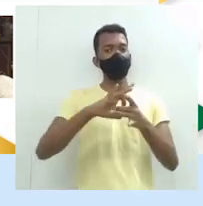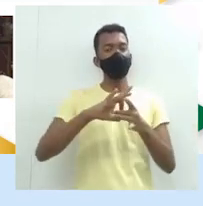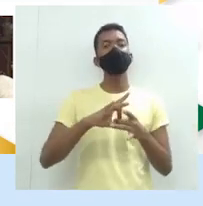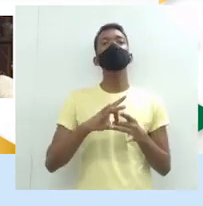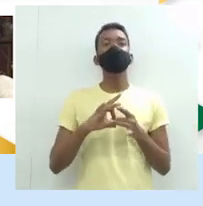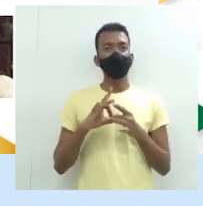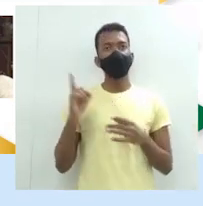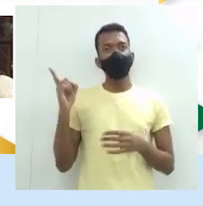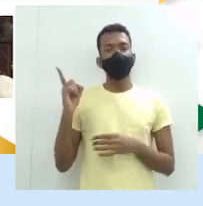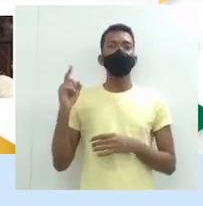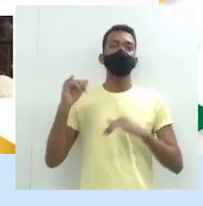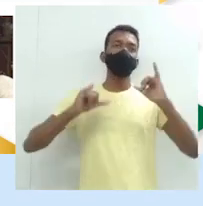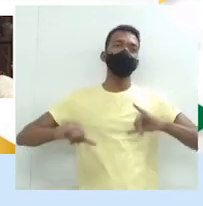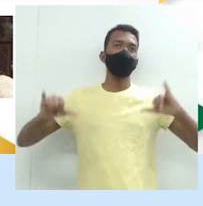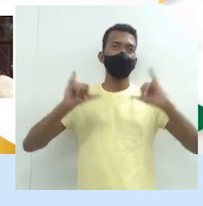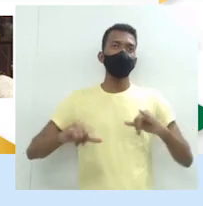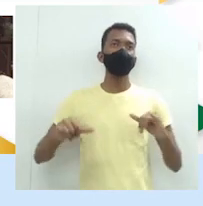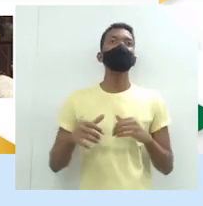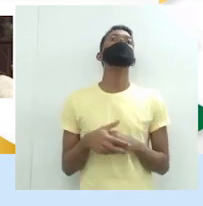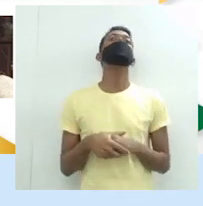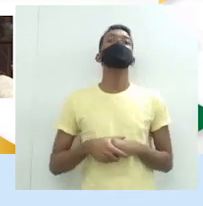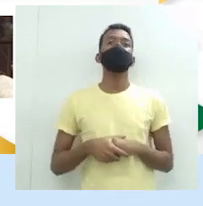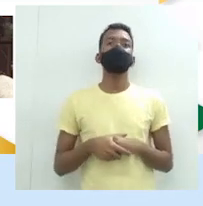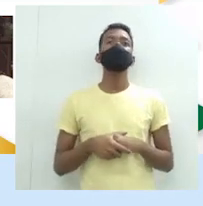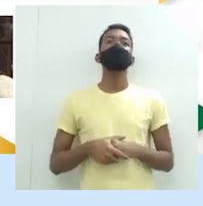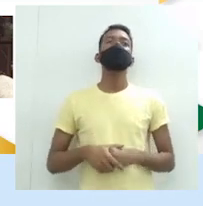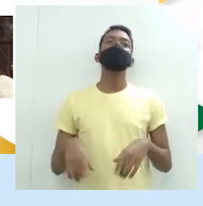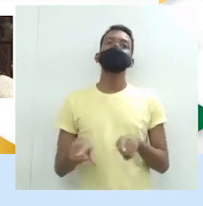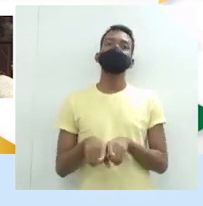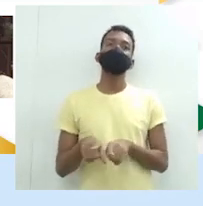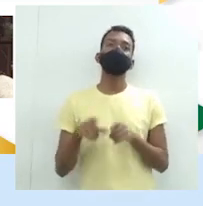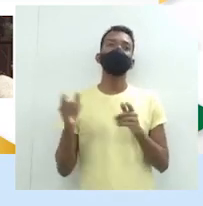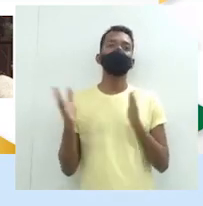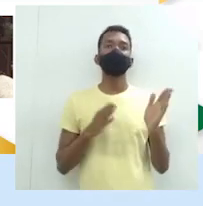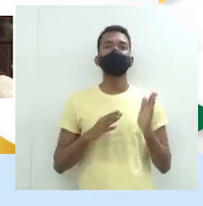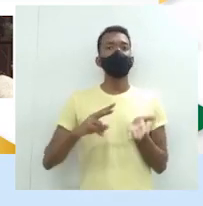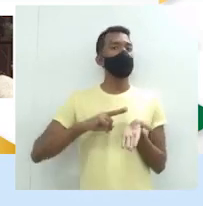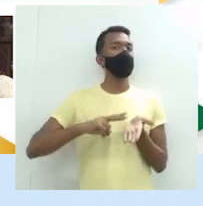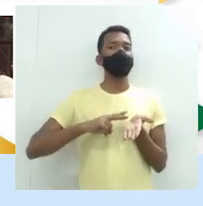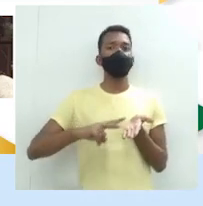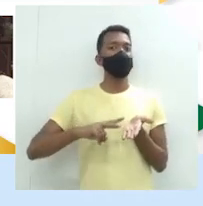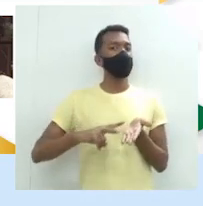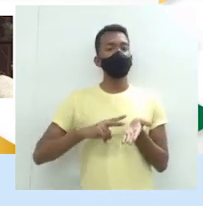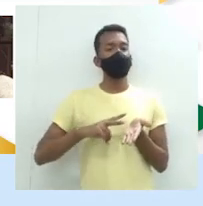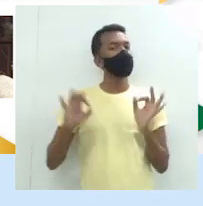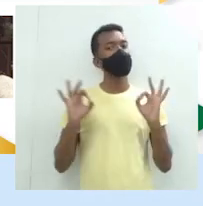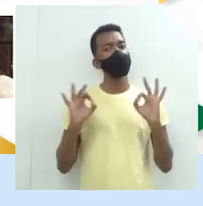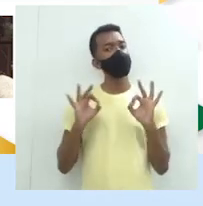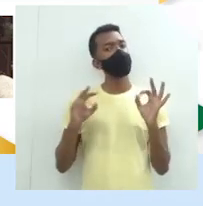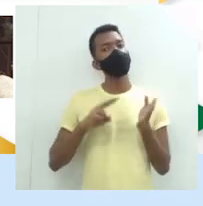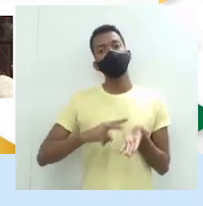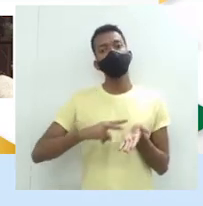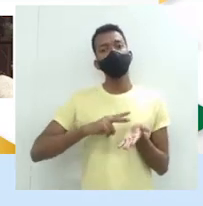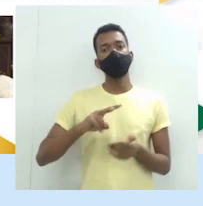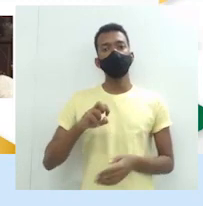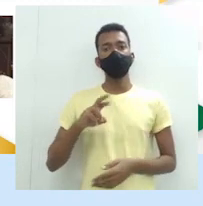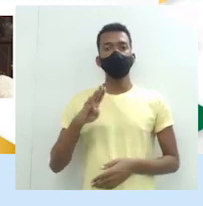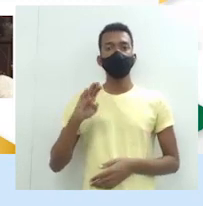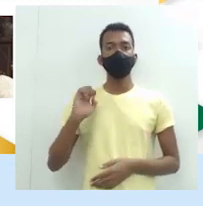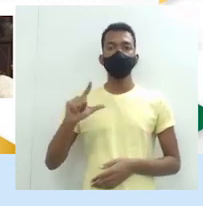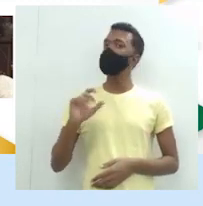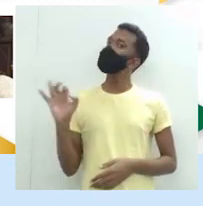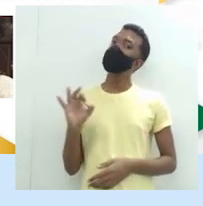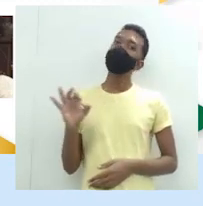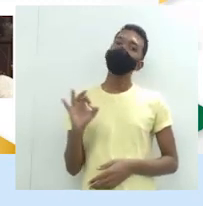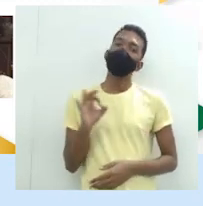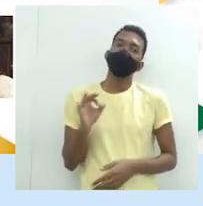esse anúncio, essa propaganda. E ao lado a gente tem o non-verbal, que seria a expressão não verbal, que pode vir de